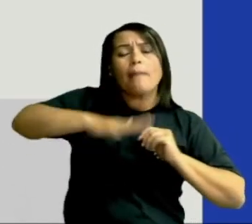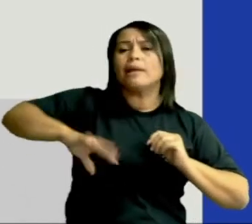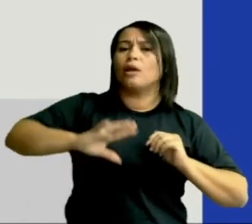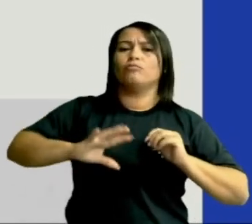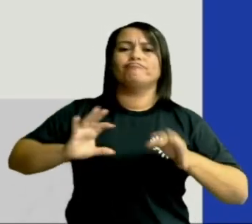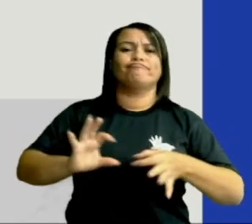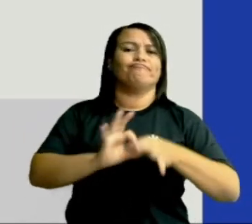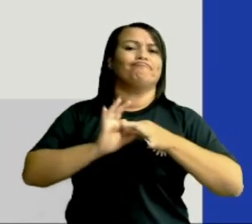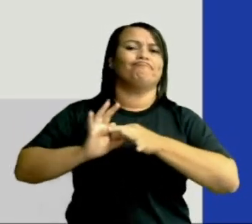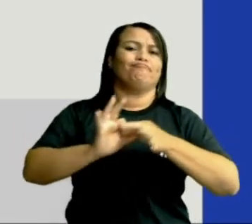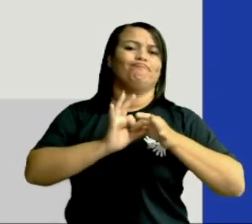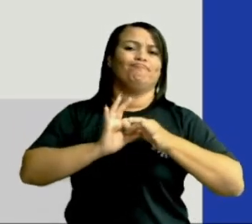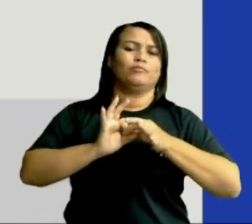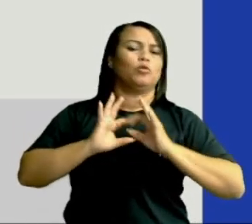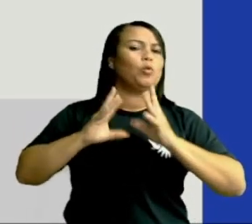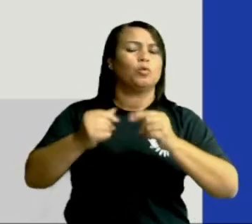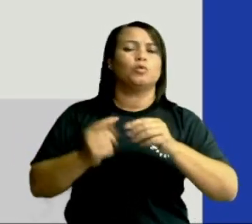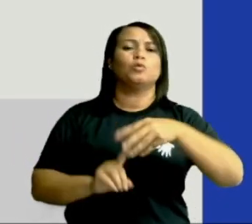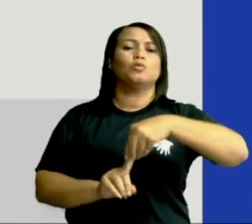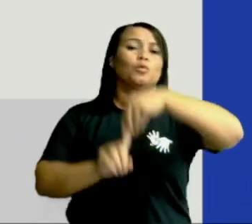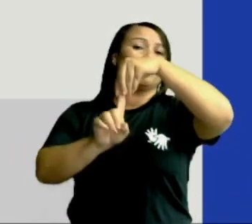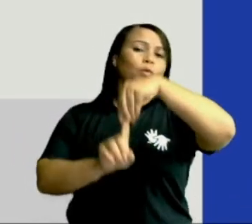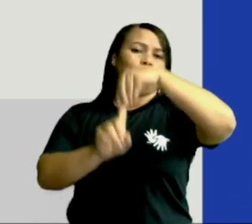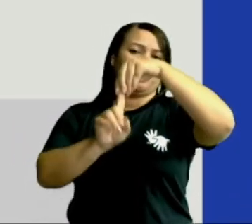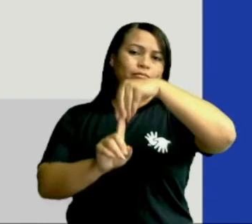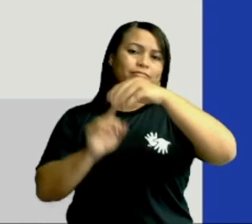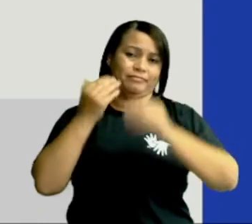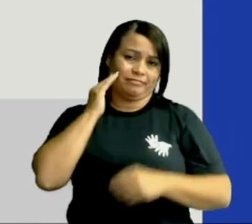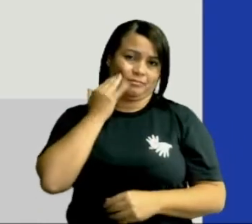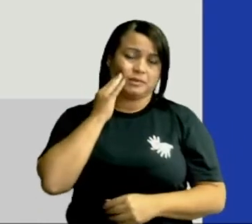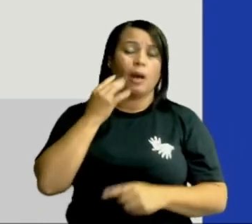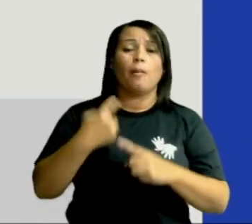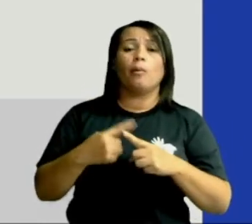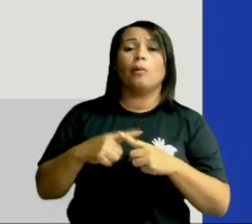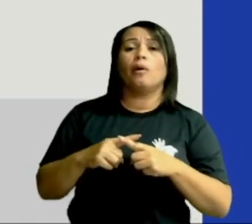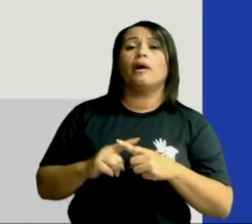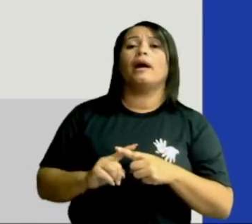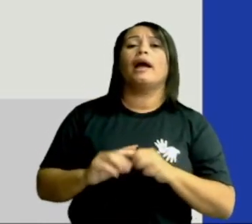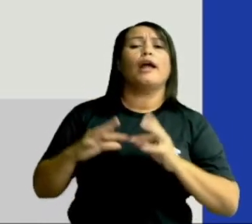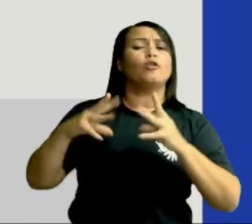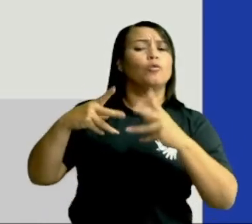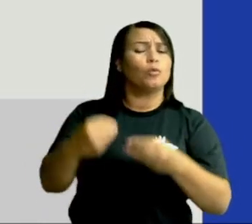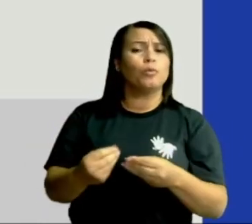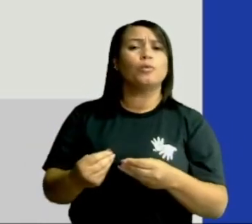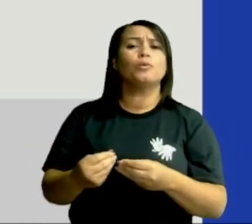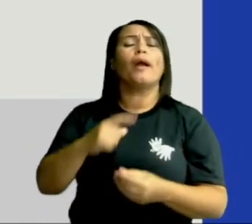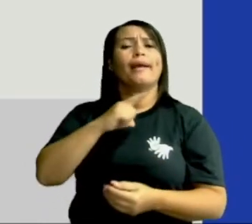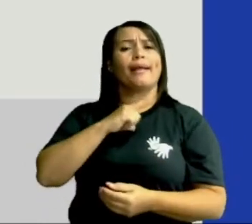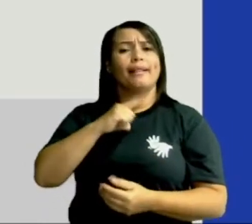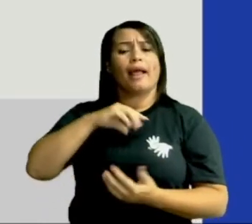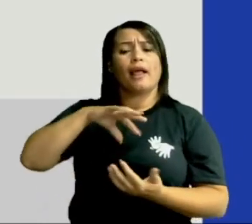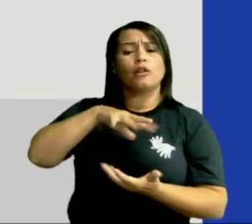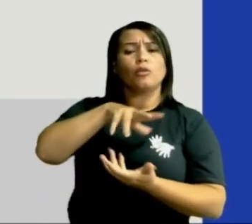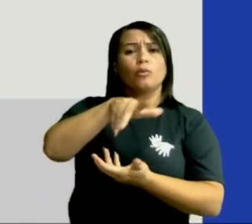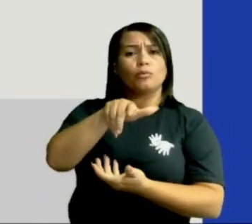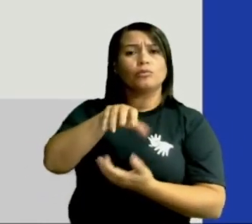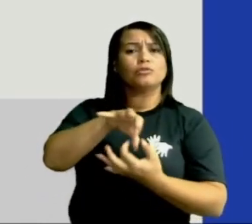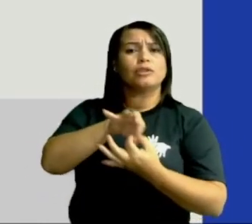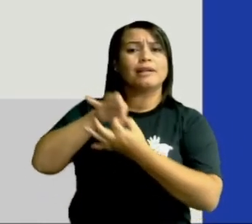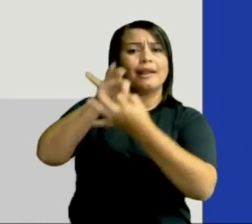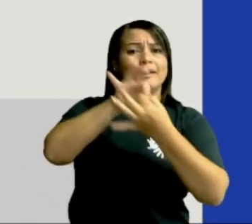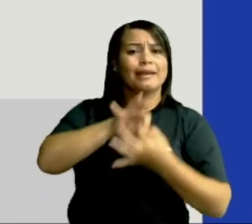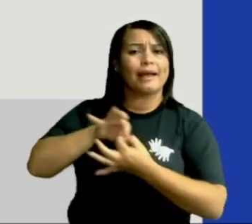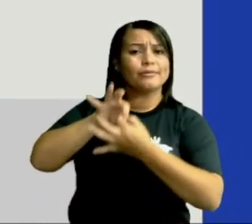somos uma só saúde. É chamada saúde única, em que tudo que existe no mundo está